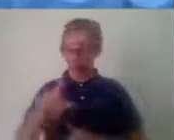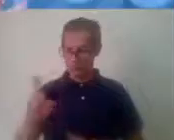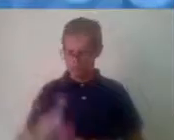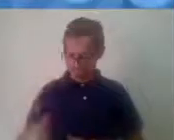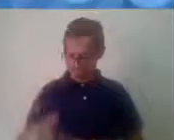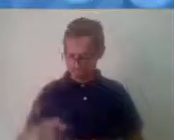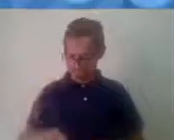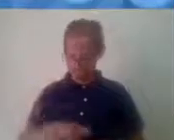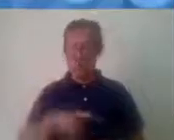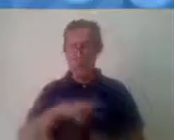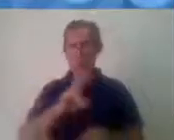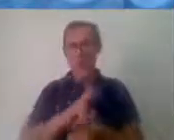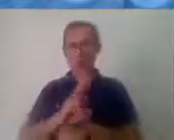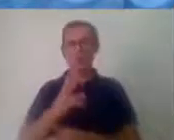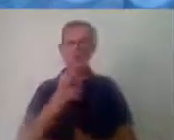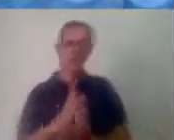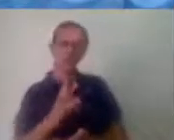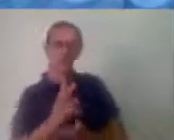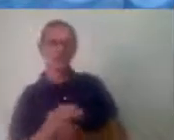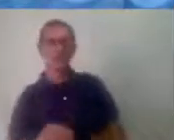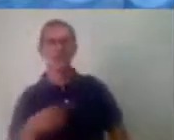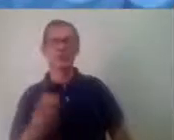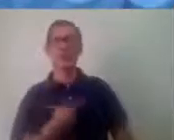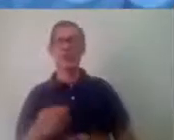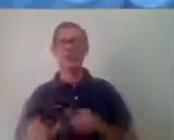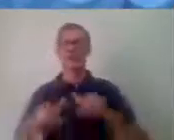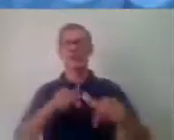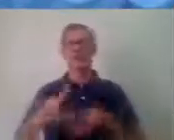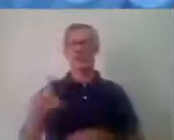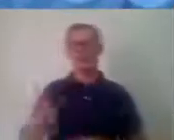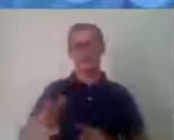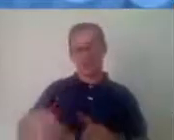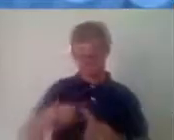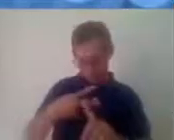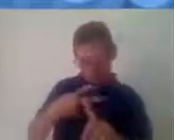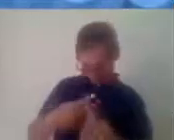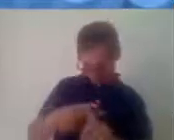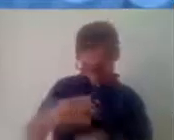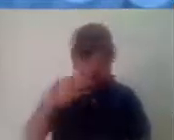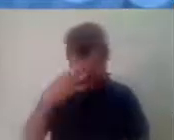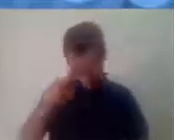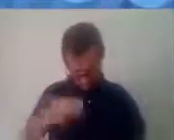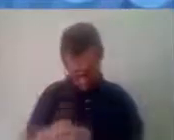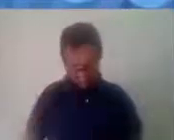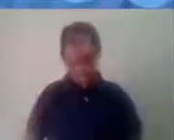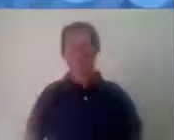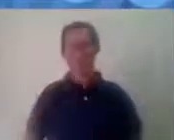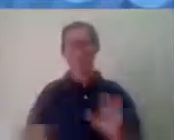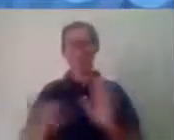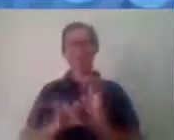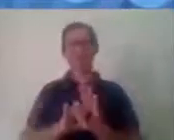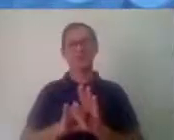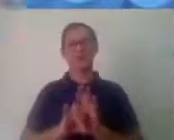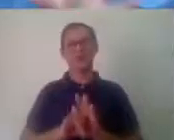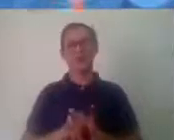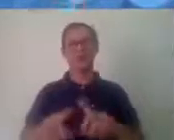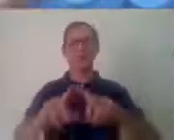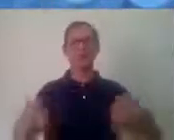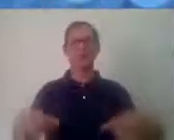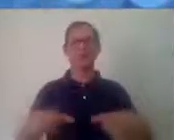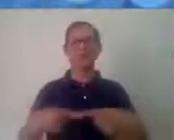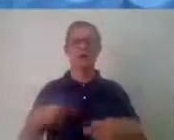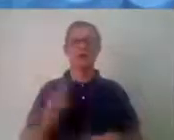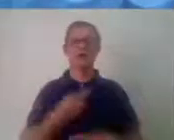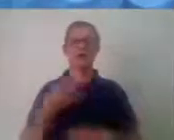Então, para isso, a gente tem que tomar bastante cuidado quando a gente está trabalhando com integral dupla, principalmente na determinação da região em que a gente